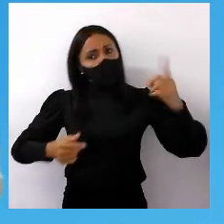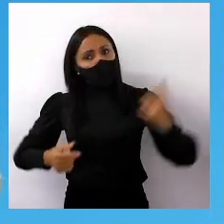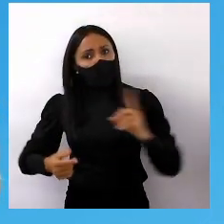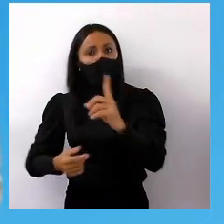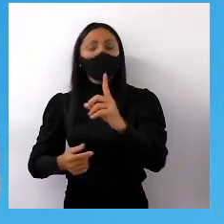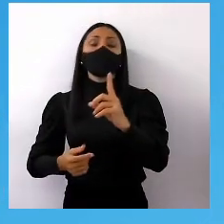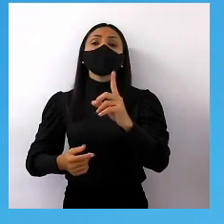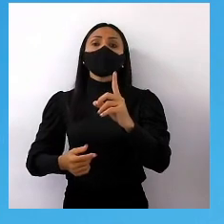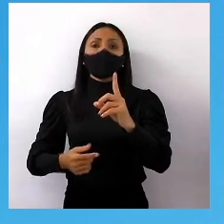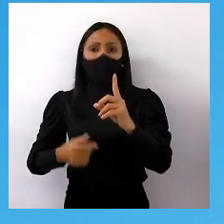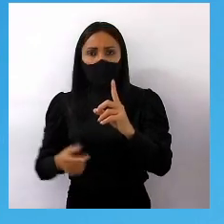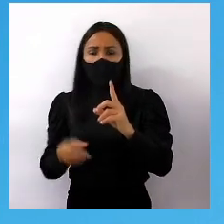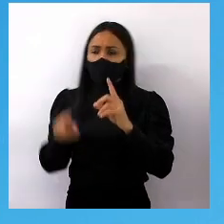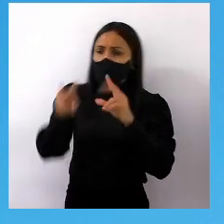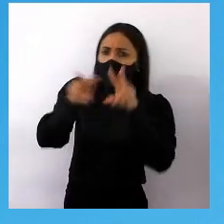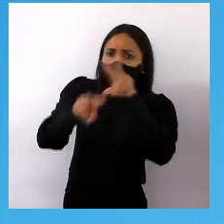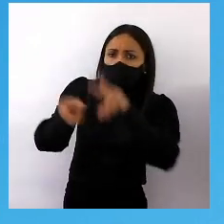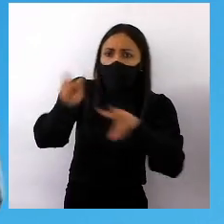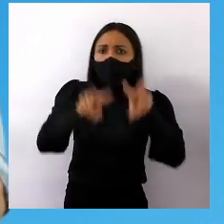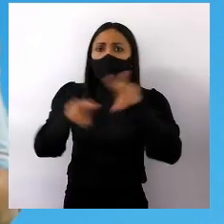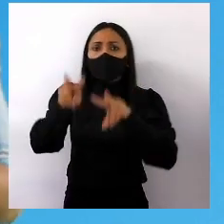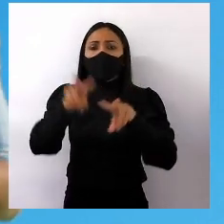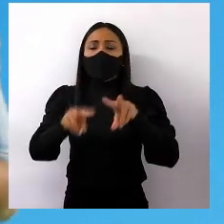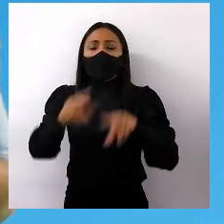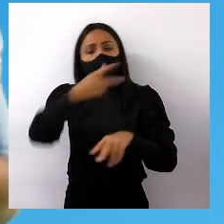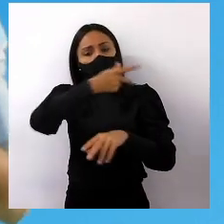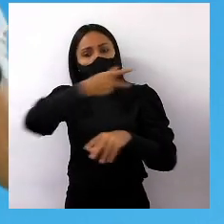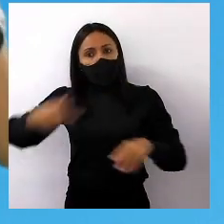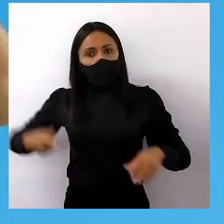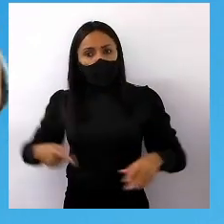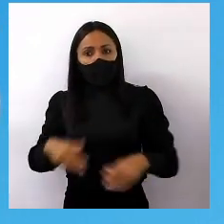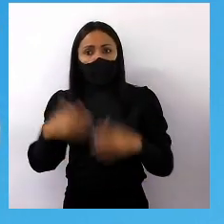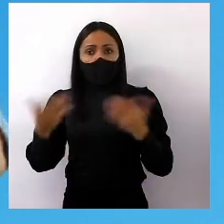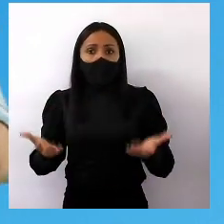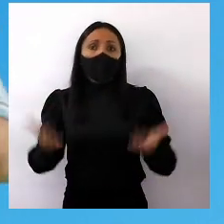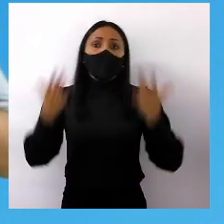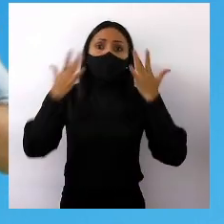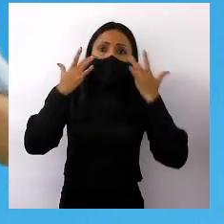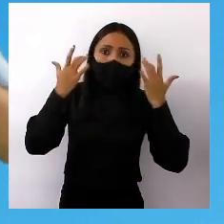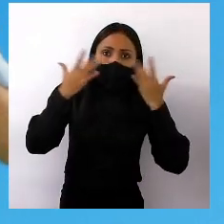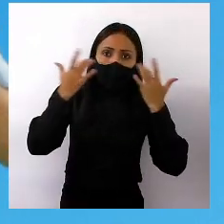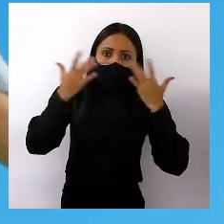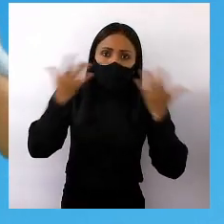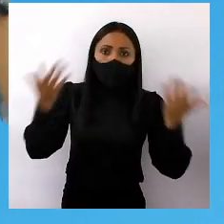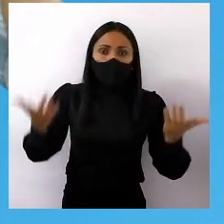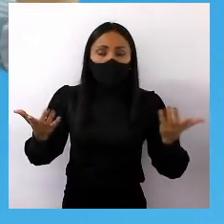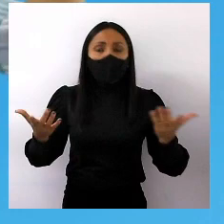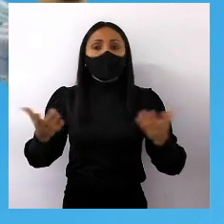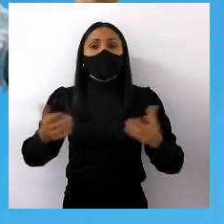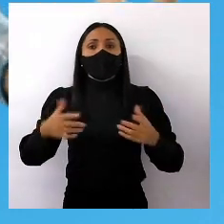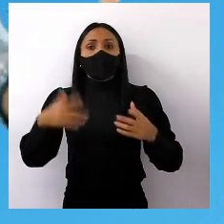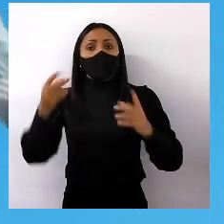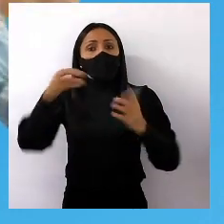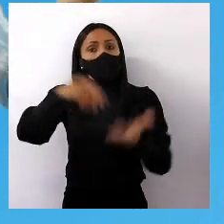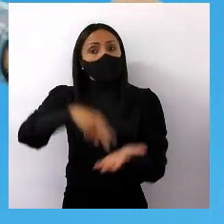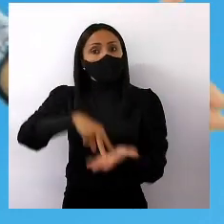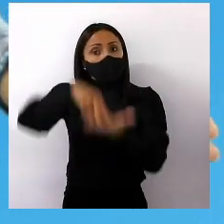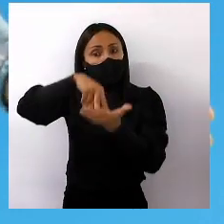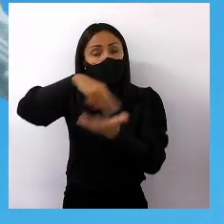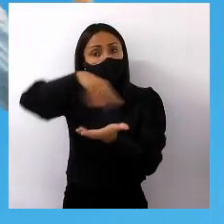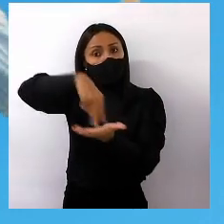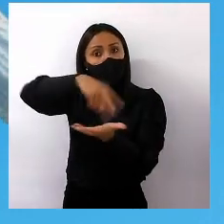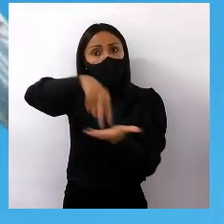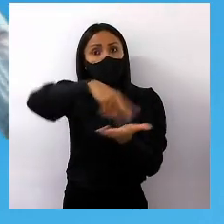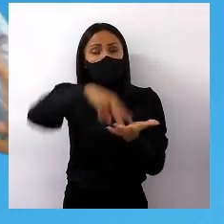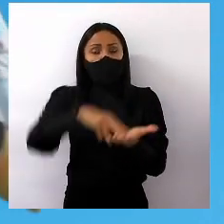gente poder ir assistir, visitar, né, ir a uma peça que está em cartaz, prestigiar um grupo de dança da sua